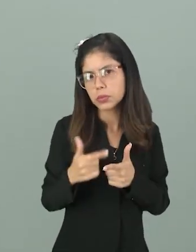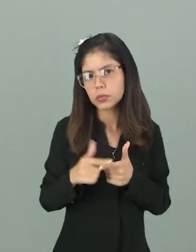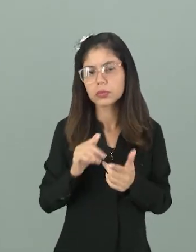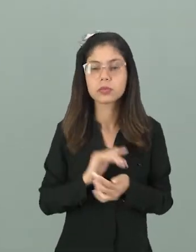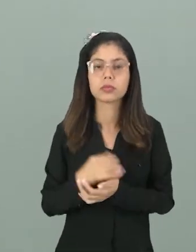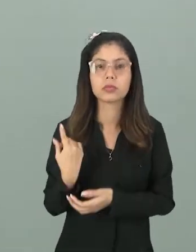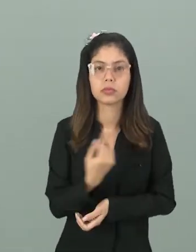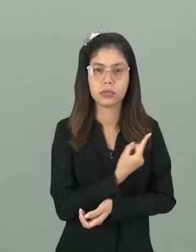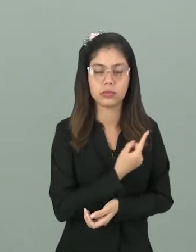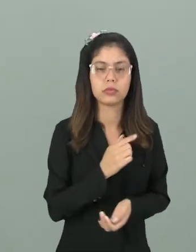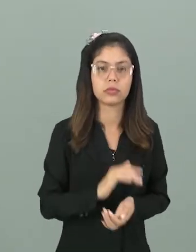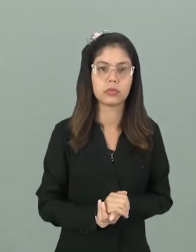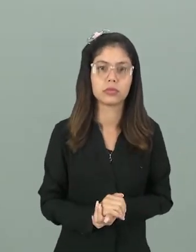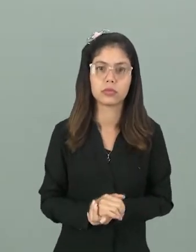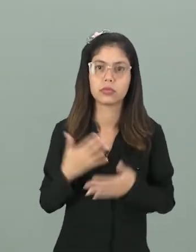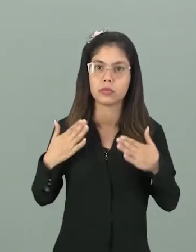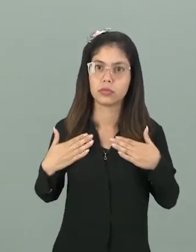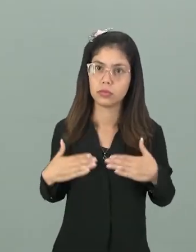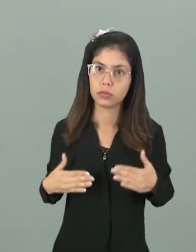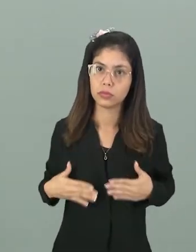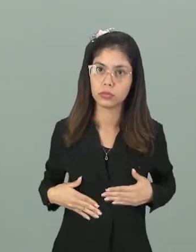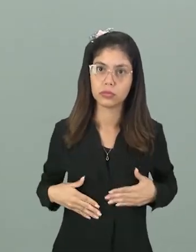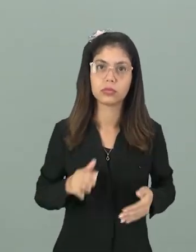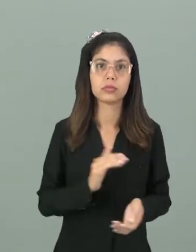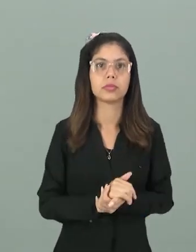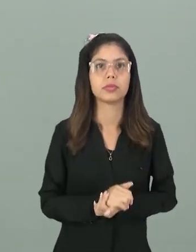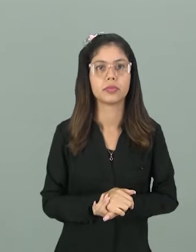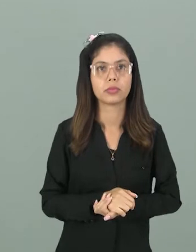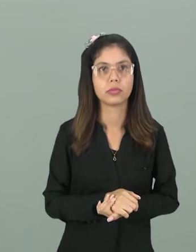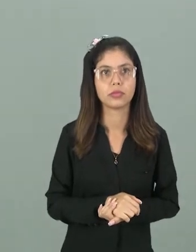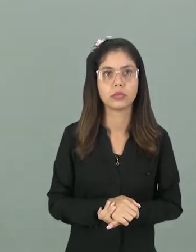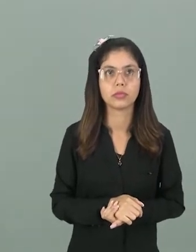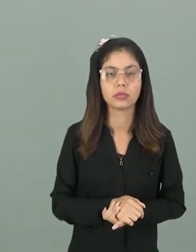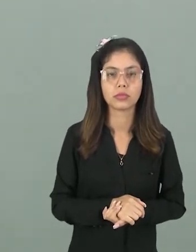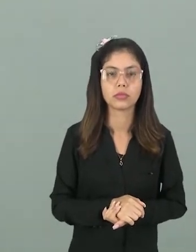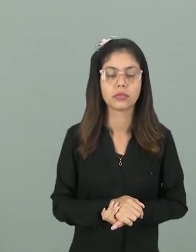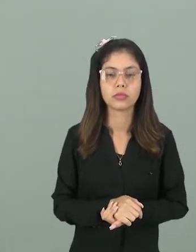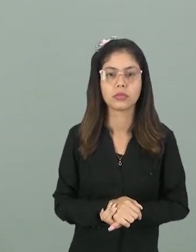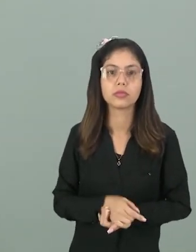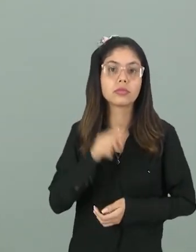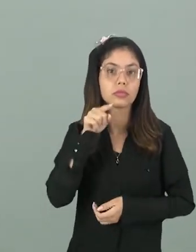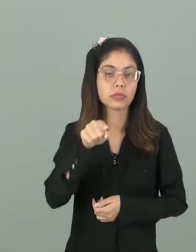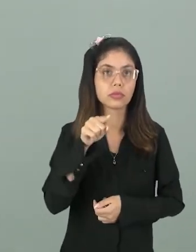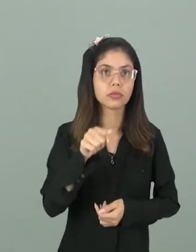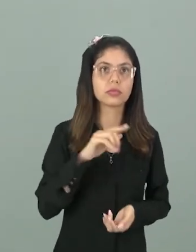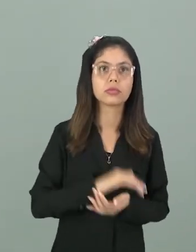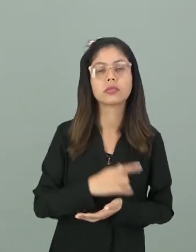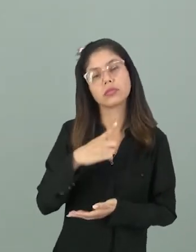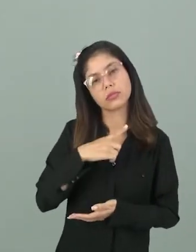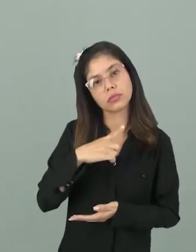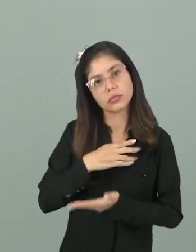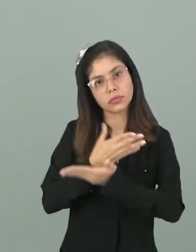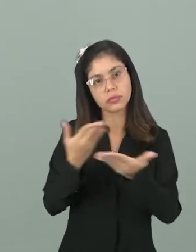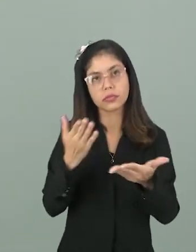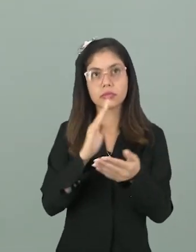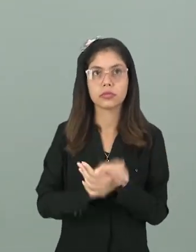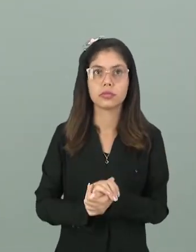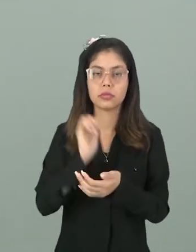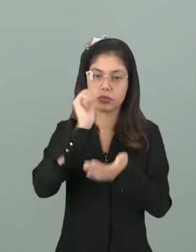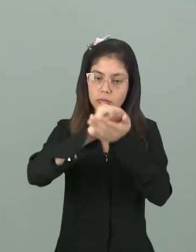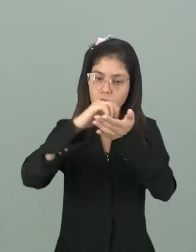até no nosso metabolismo, na nossa tireoide e tudo mais. E aqui nós temos aí o